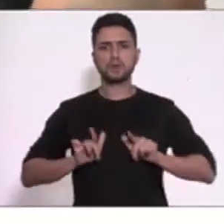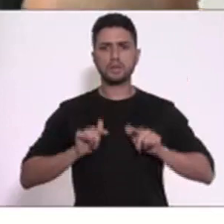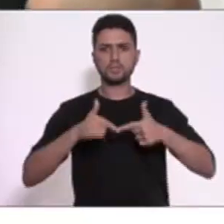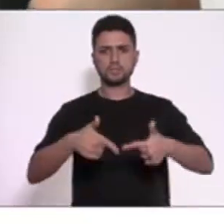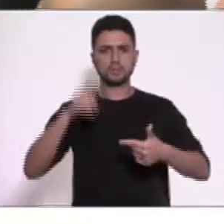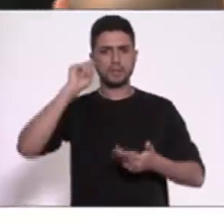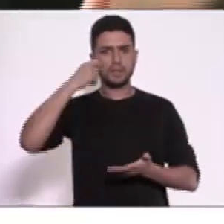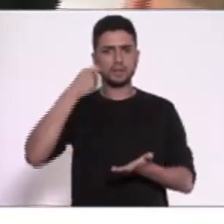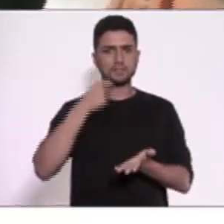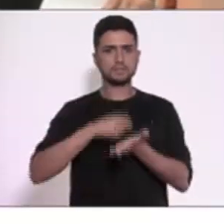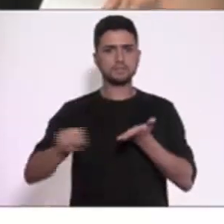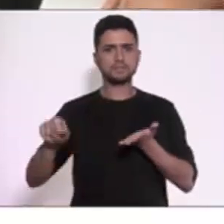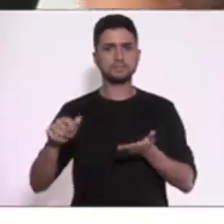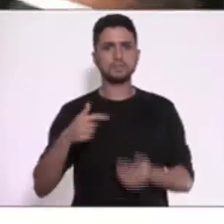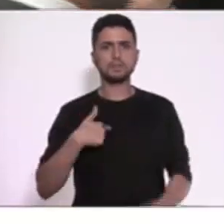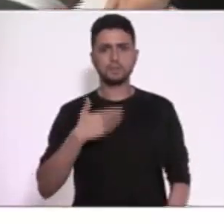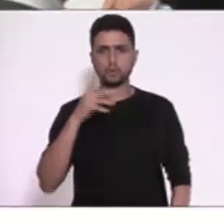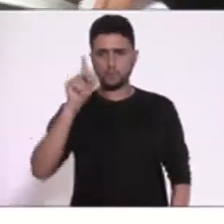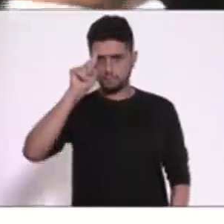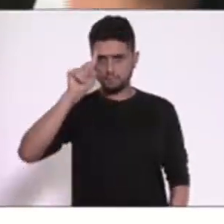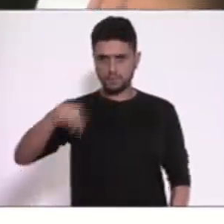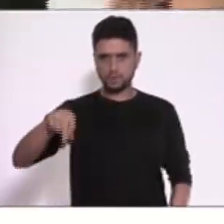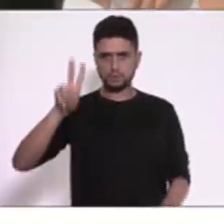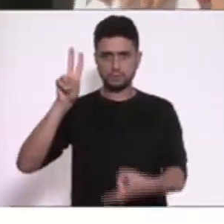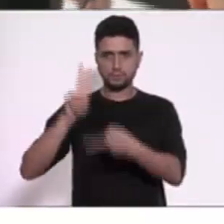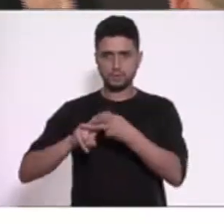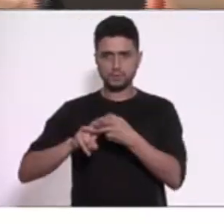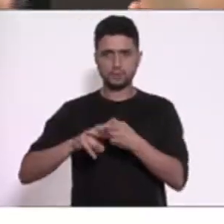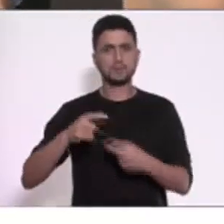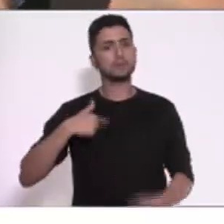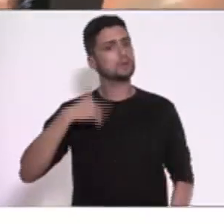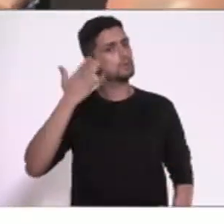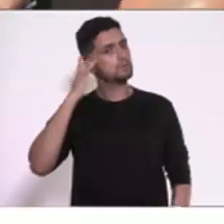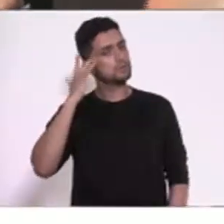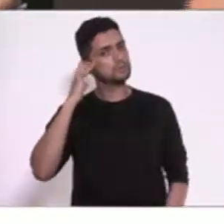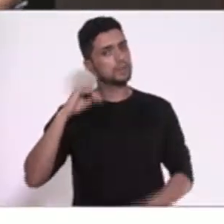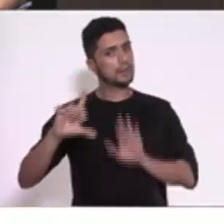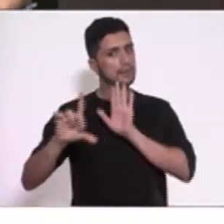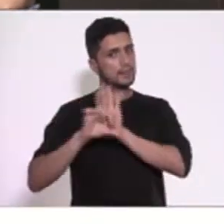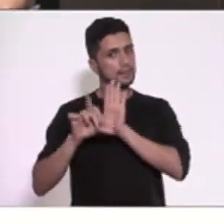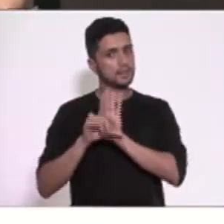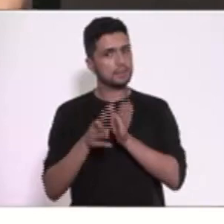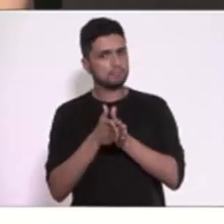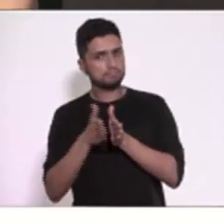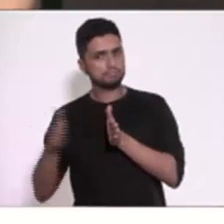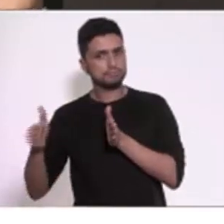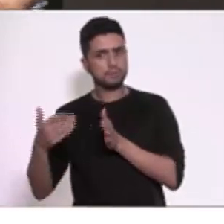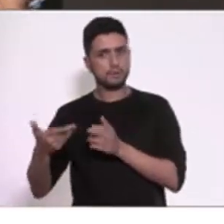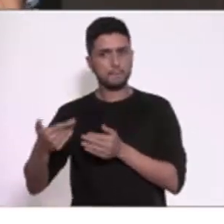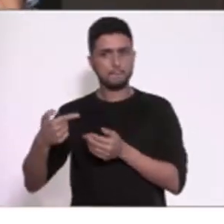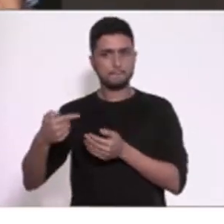eu dou voz de prisão na mesma hora. Eu acho que na legislatura passada não teve debate mais